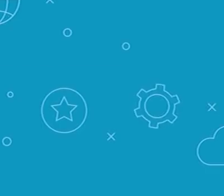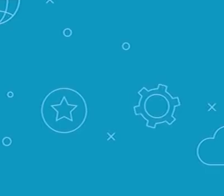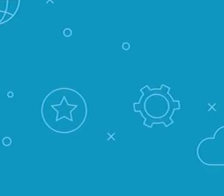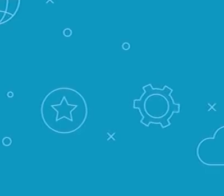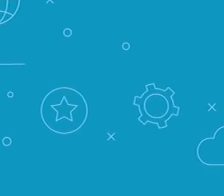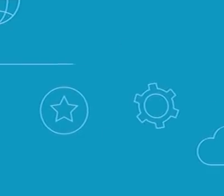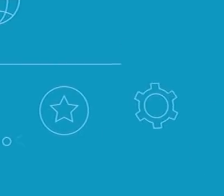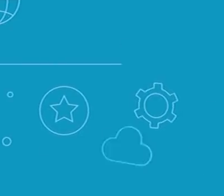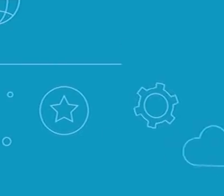tá? Um abraço para vocês e nós nos vemos na próxima aula. Até mais!